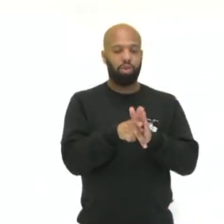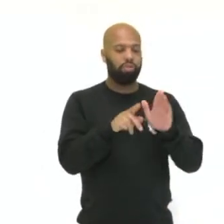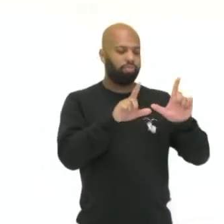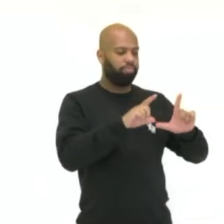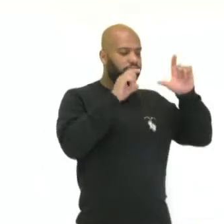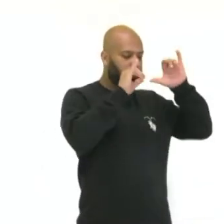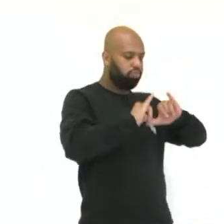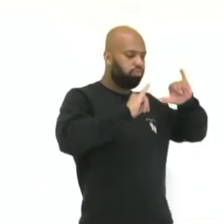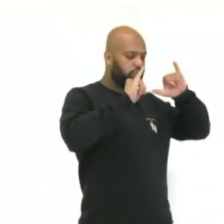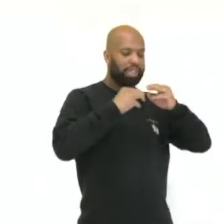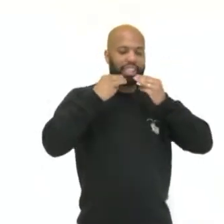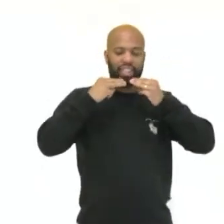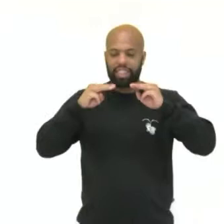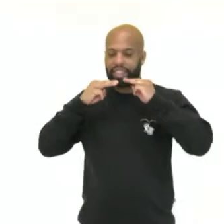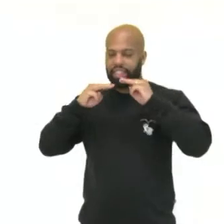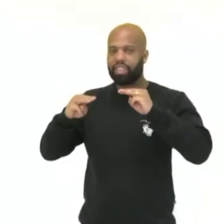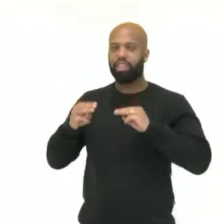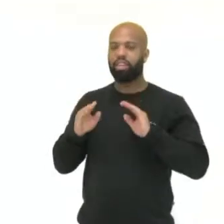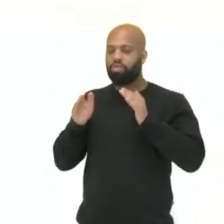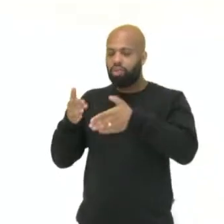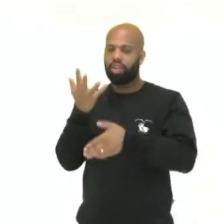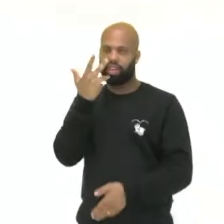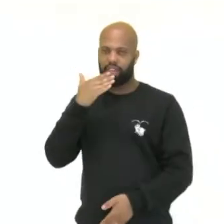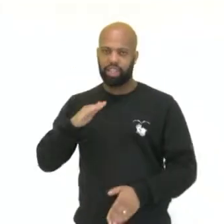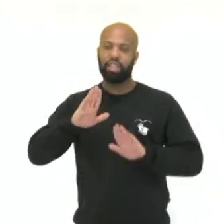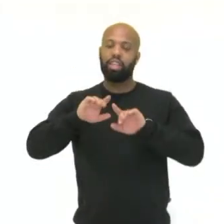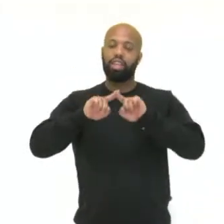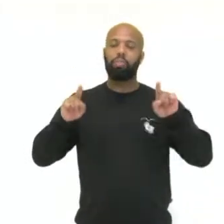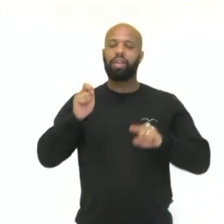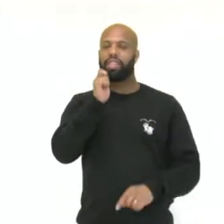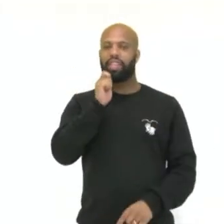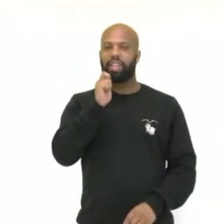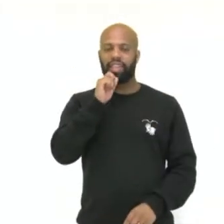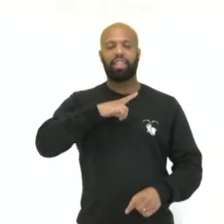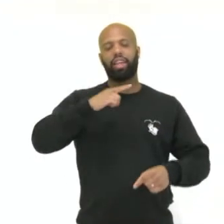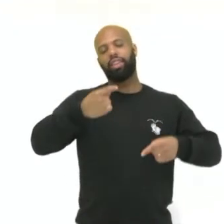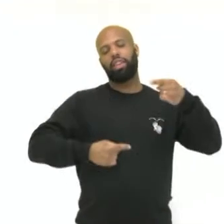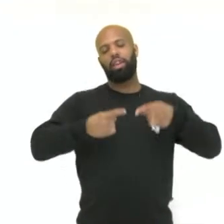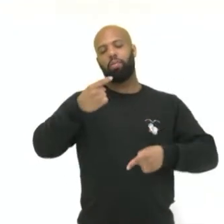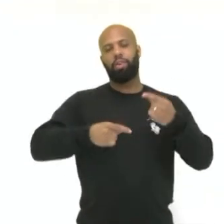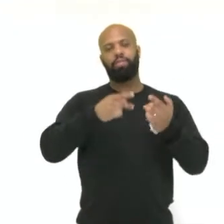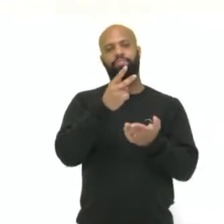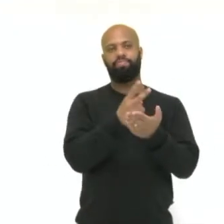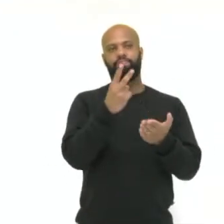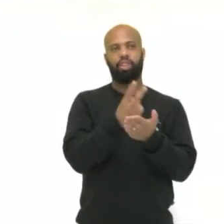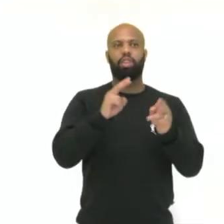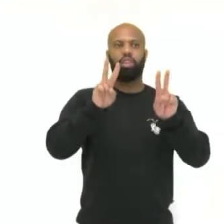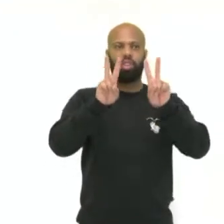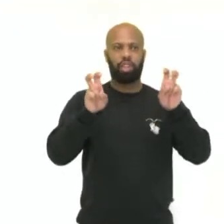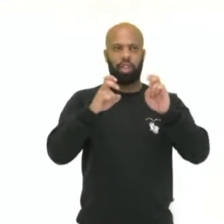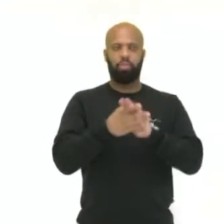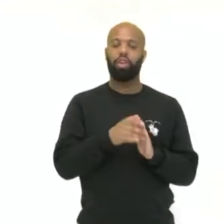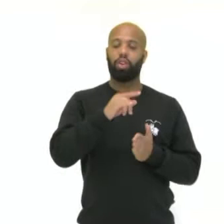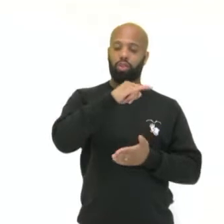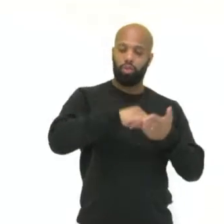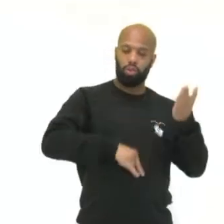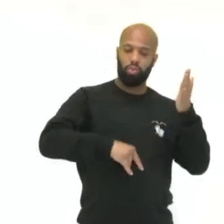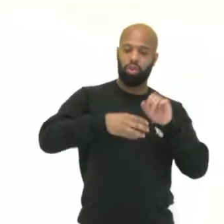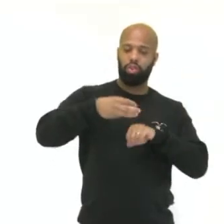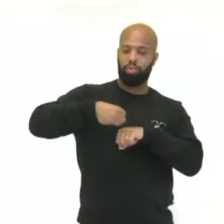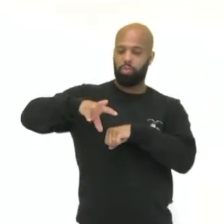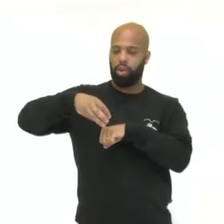a publicidade infantil ainda rende debates acalorados. O documento